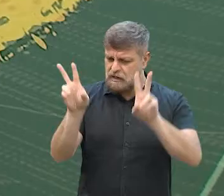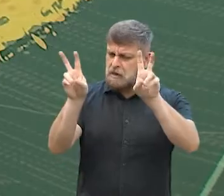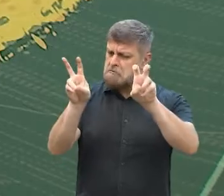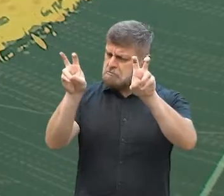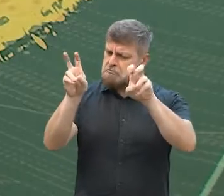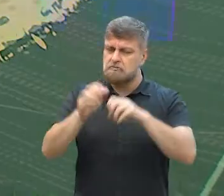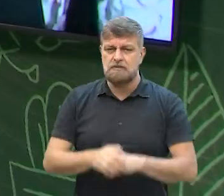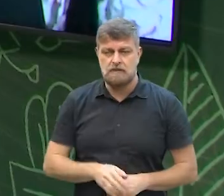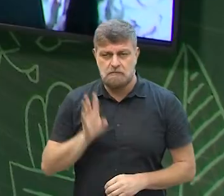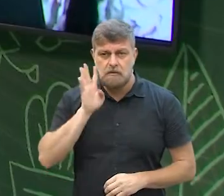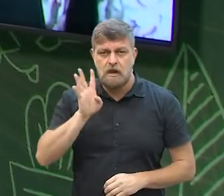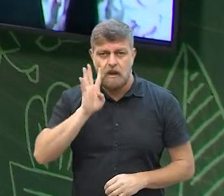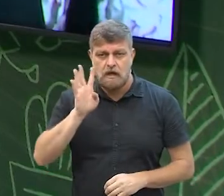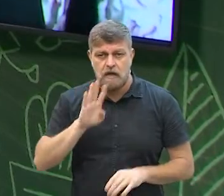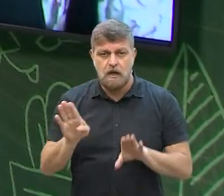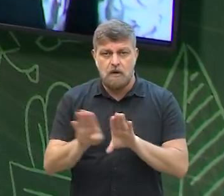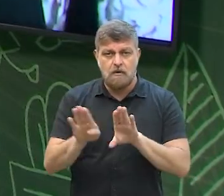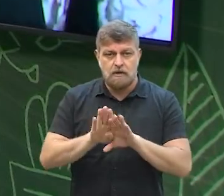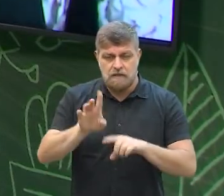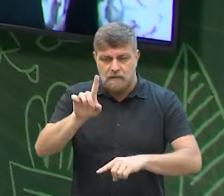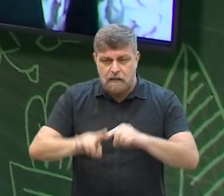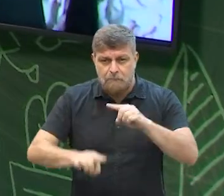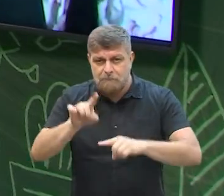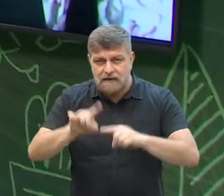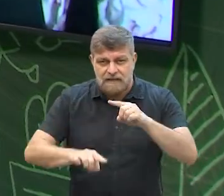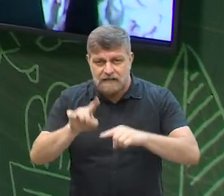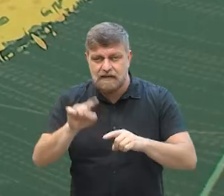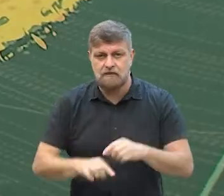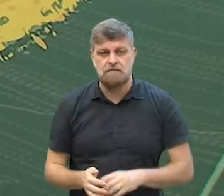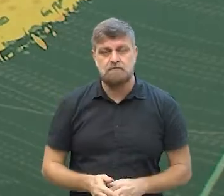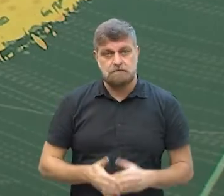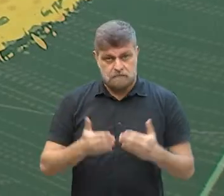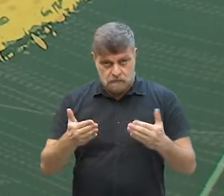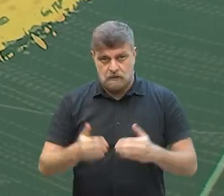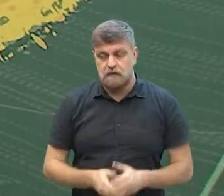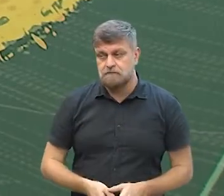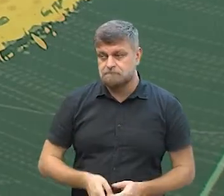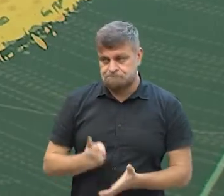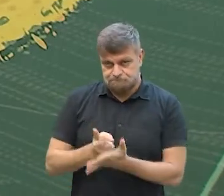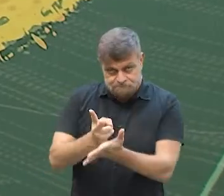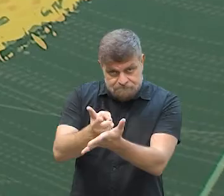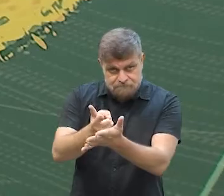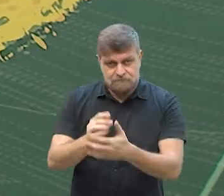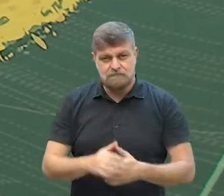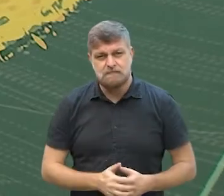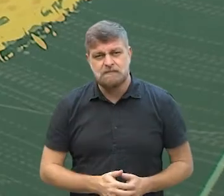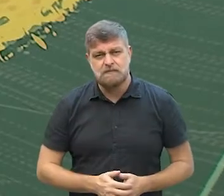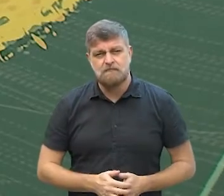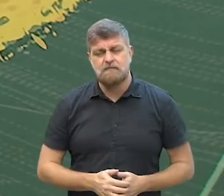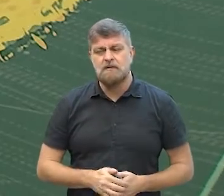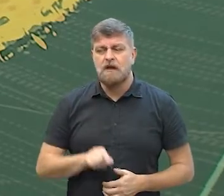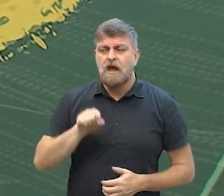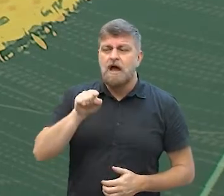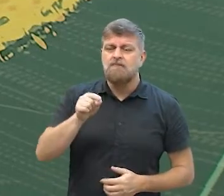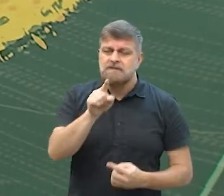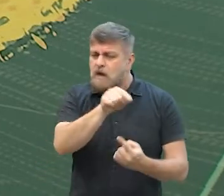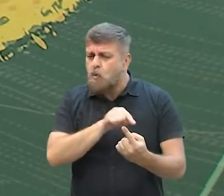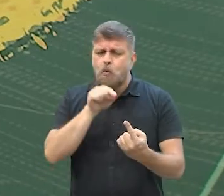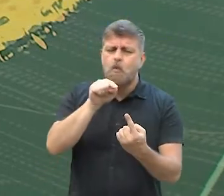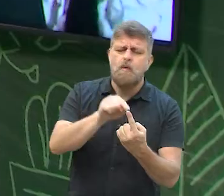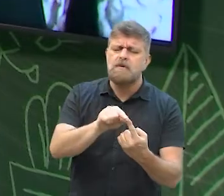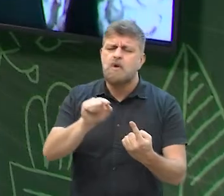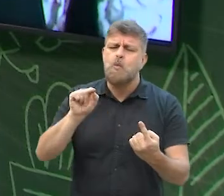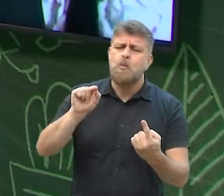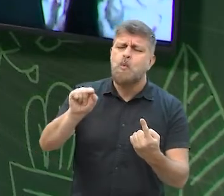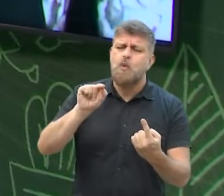assunto, a se interessar pelo produto, então é mais ou menos por aí. Qual a expectativa de vocês, assim,